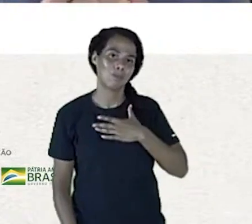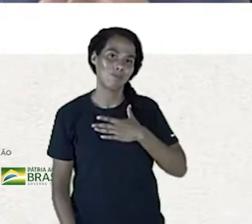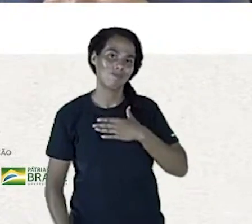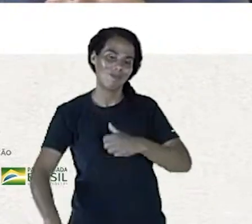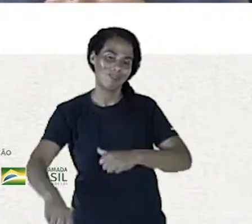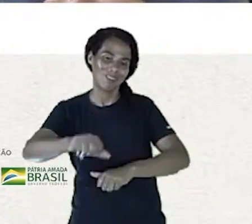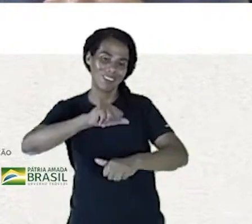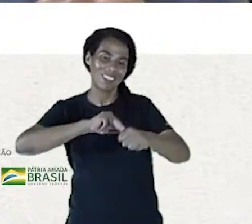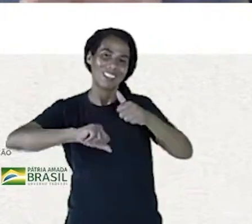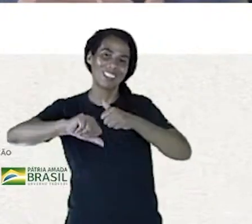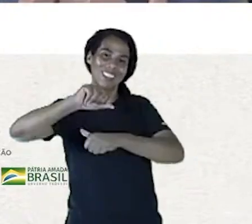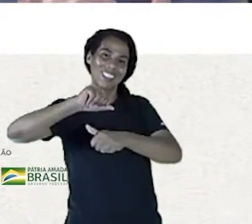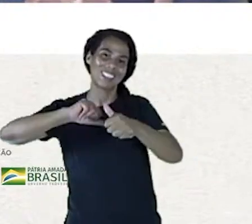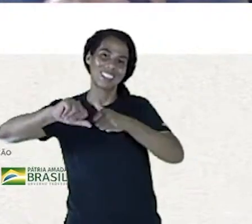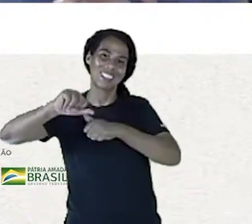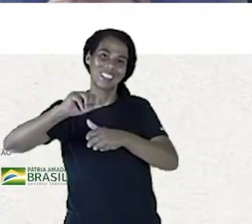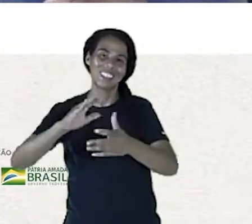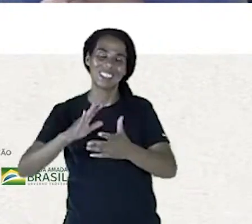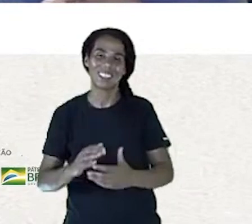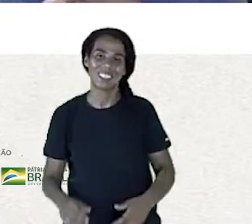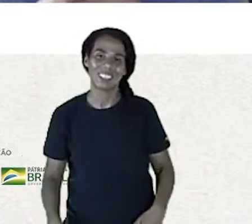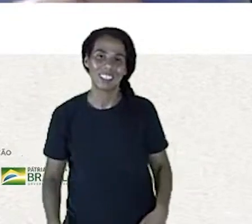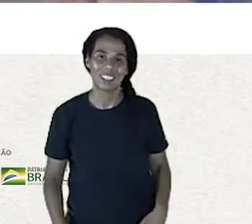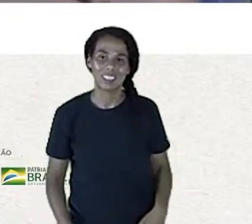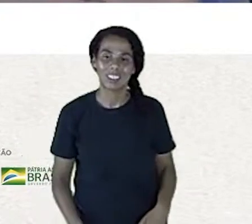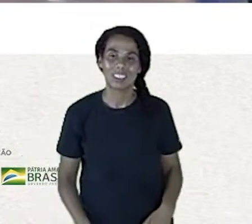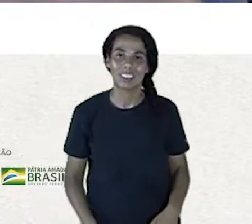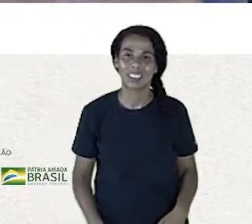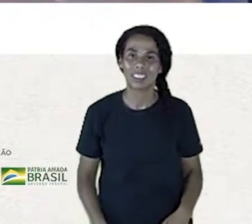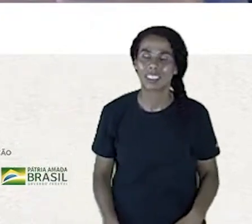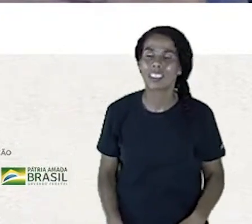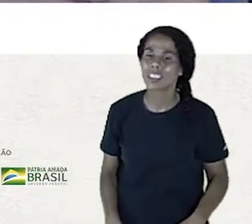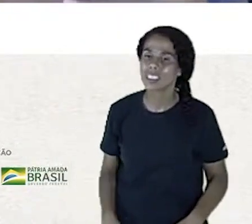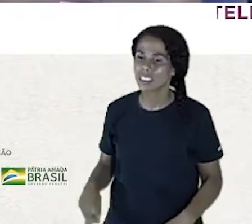vez na minha vida eu tenho uma casa que estou fazendo junto com a Alda, uma amiga,